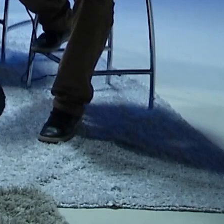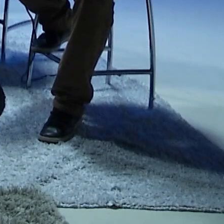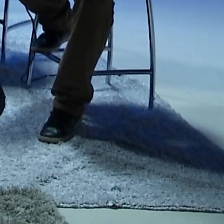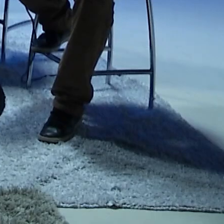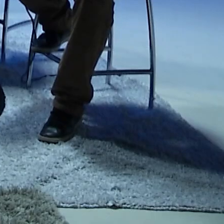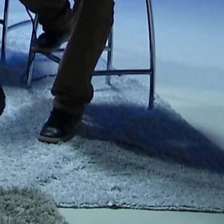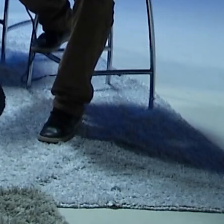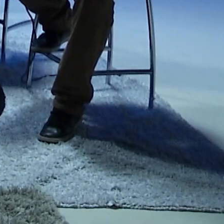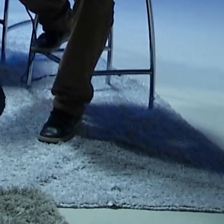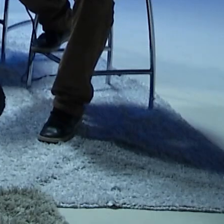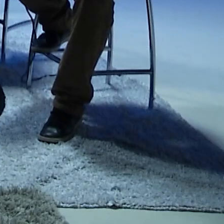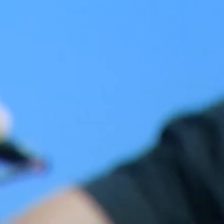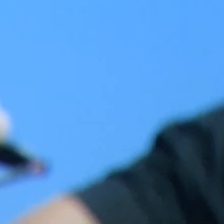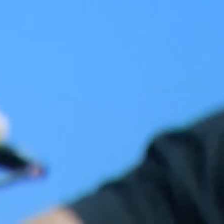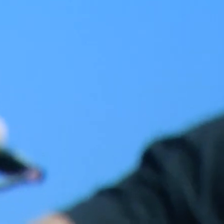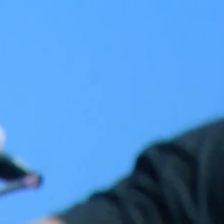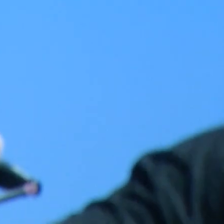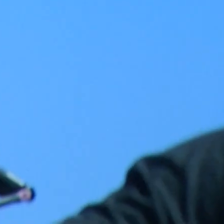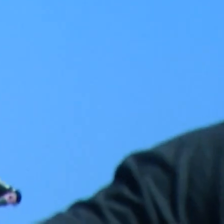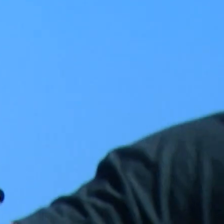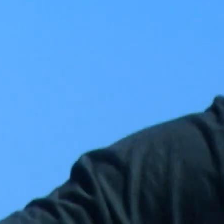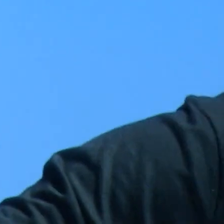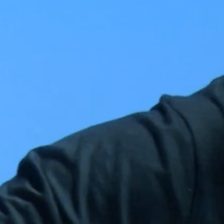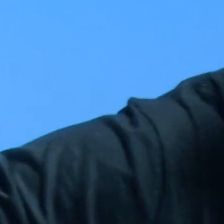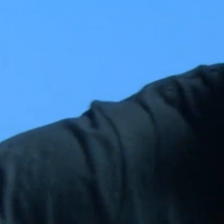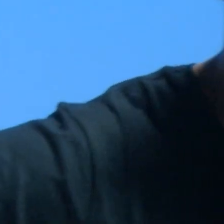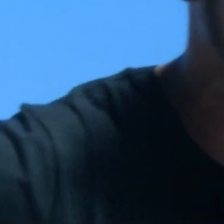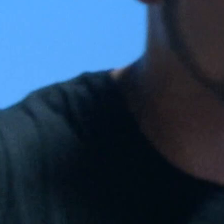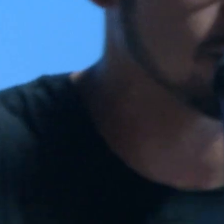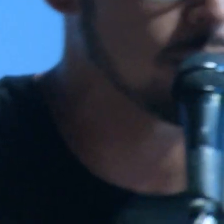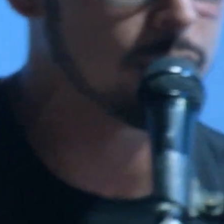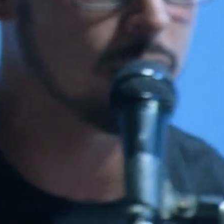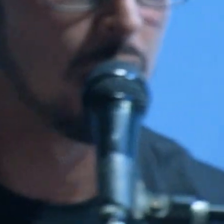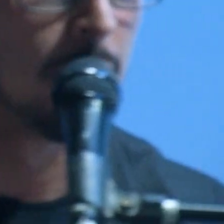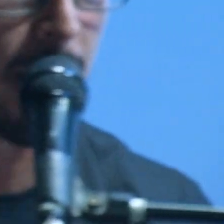desesperado, e ela desprezando o meu